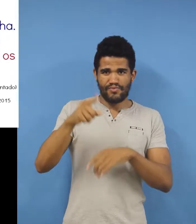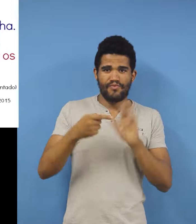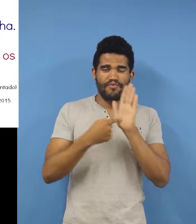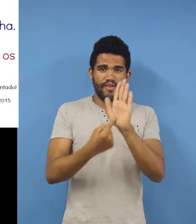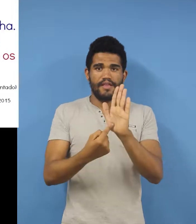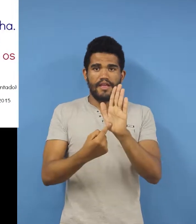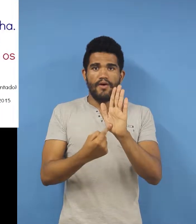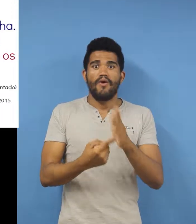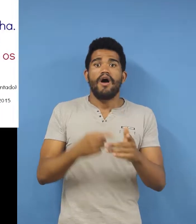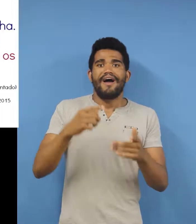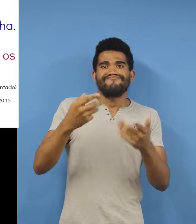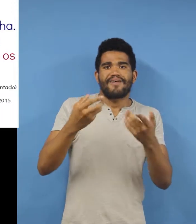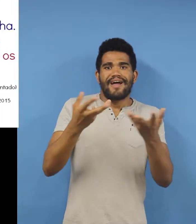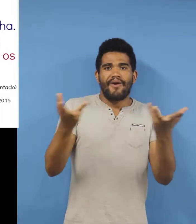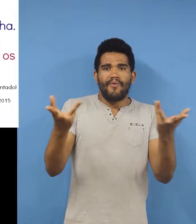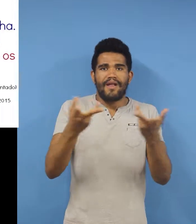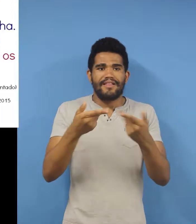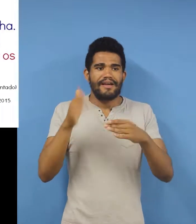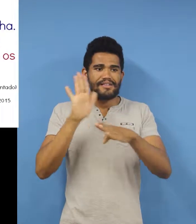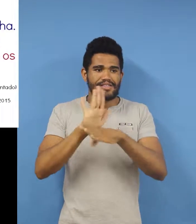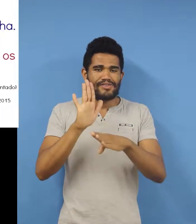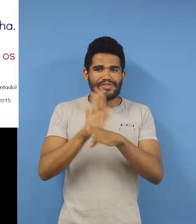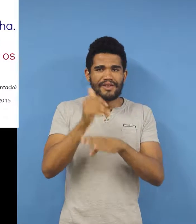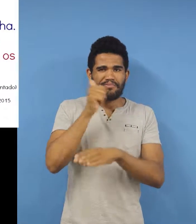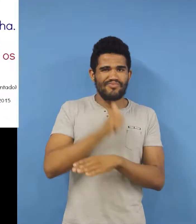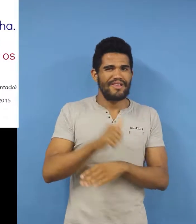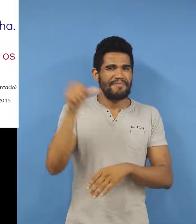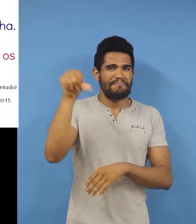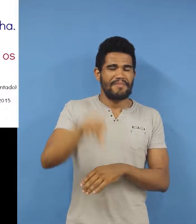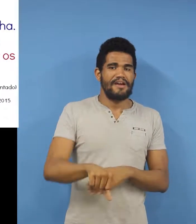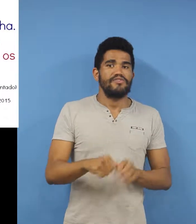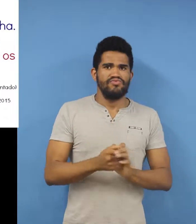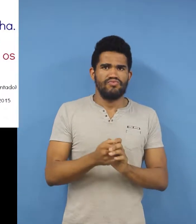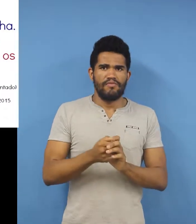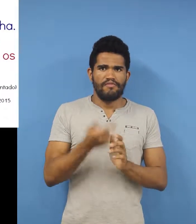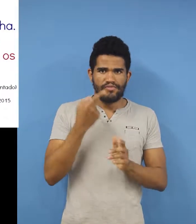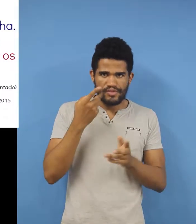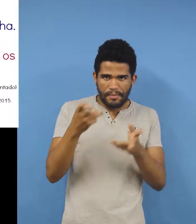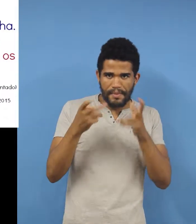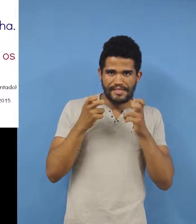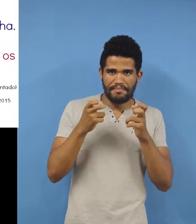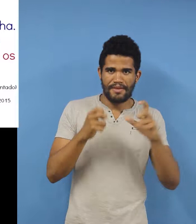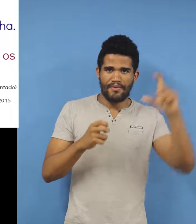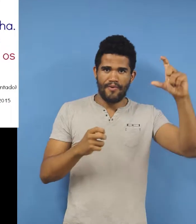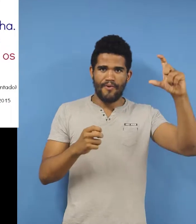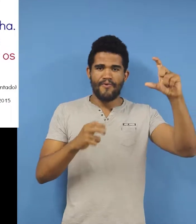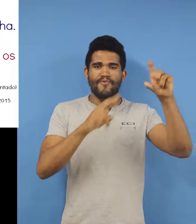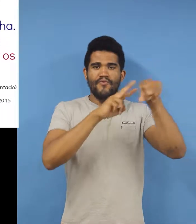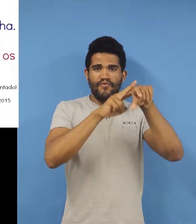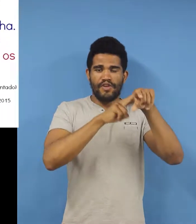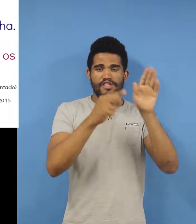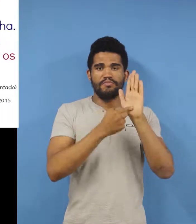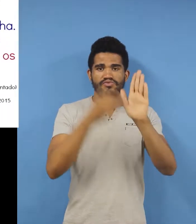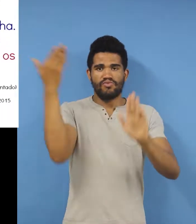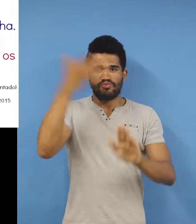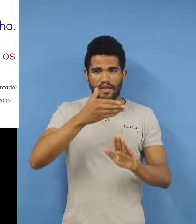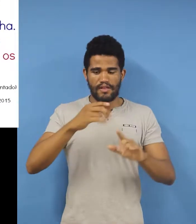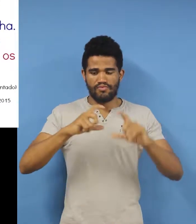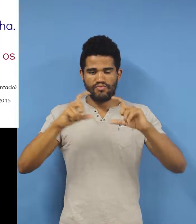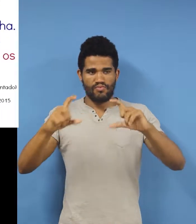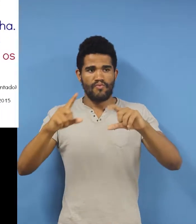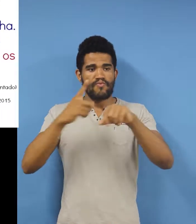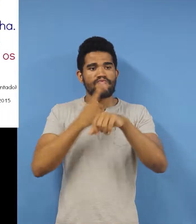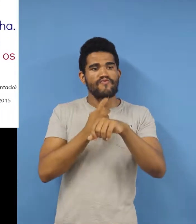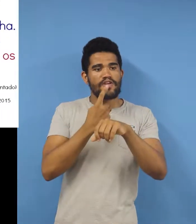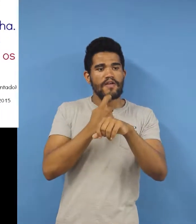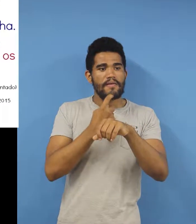feminicídio, ok? Na sequência, esse dado evidencia a baixa eficiência do mecanismo de auxílio à mulher. Consegue perceber